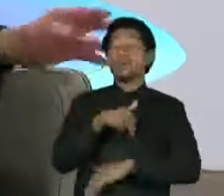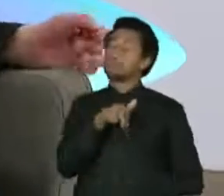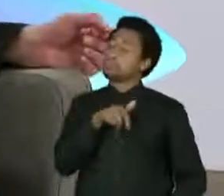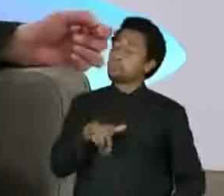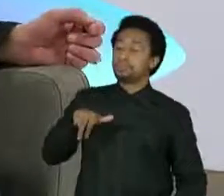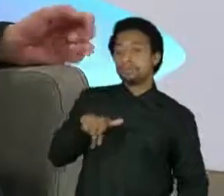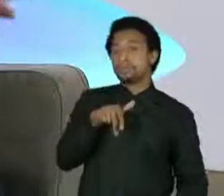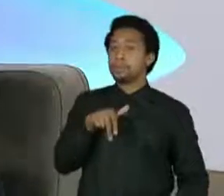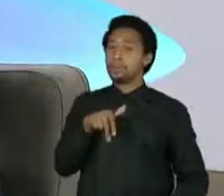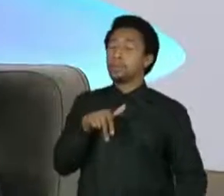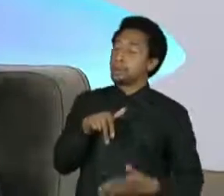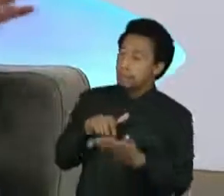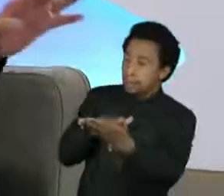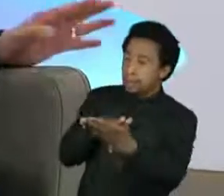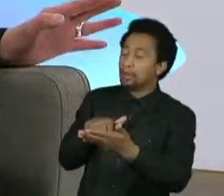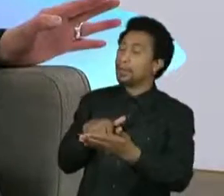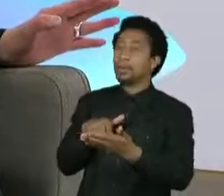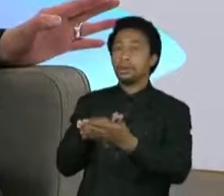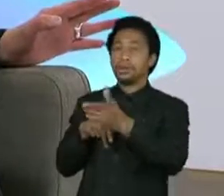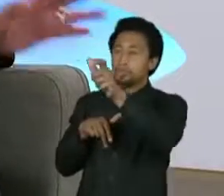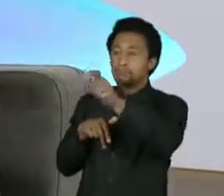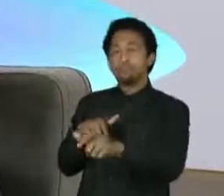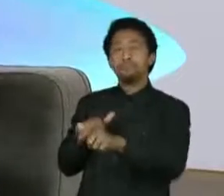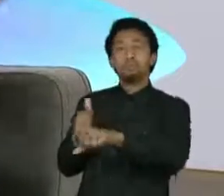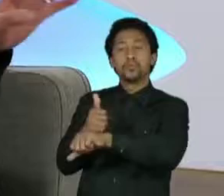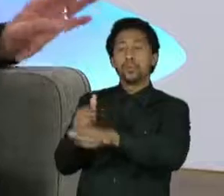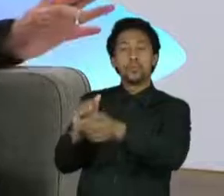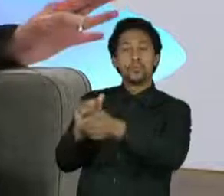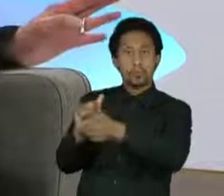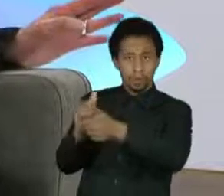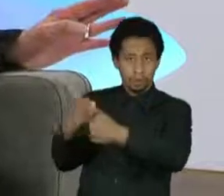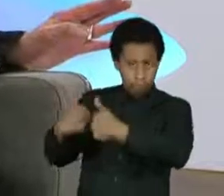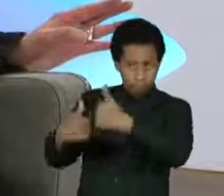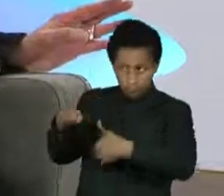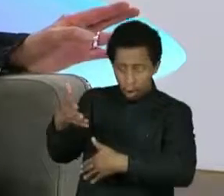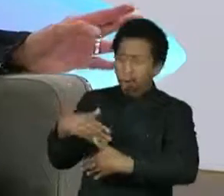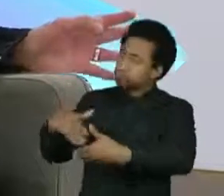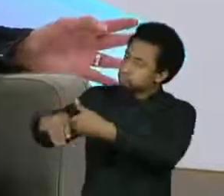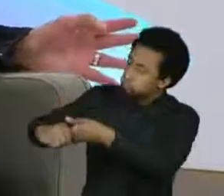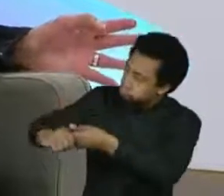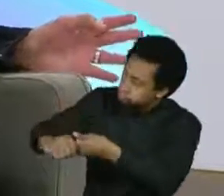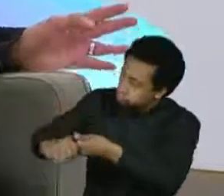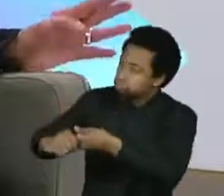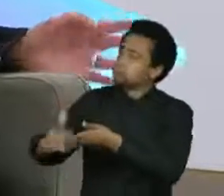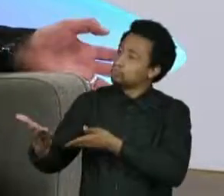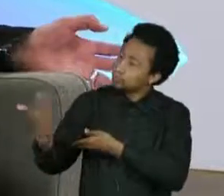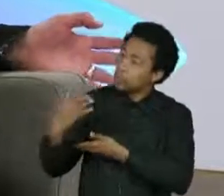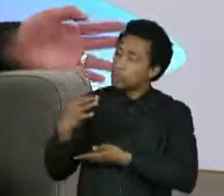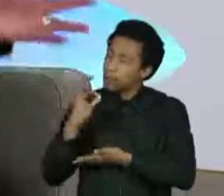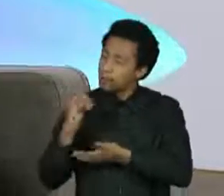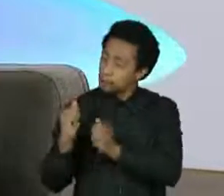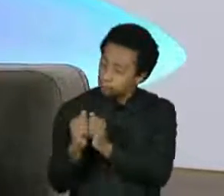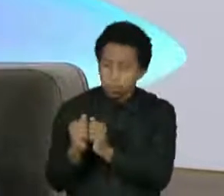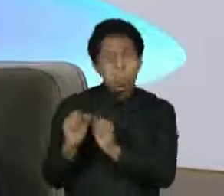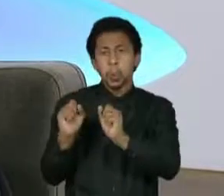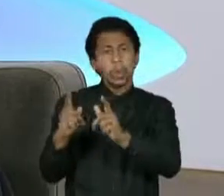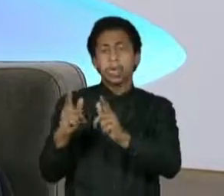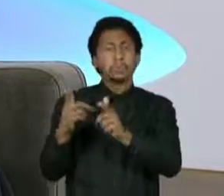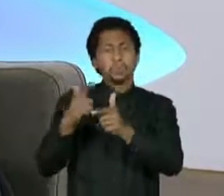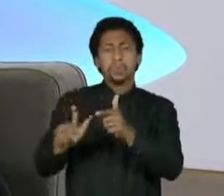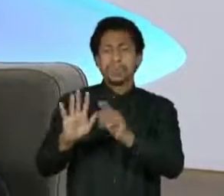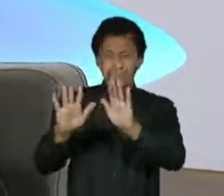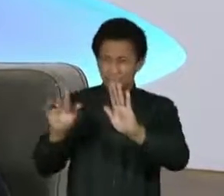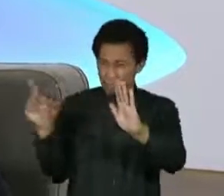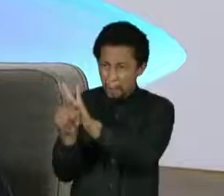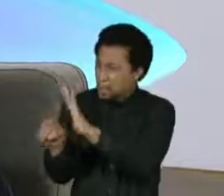lá e sento, tomo um café. Mas eu não quero saber nada dele, porque eu não recebo informação, cara, eu não trabalho com informação, eu trabalho com